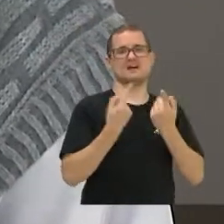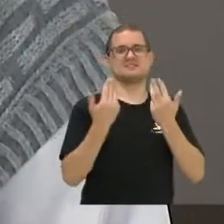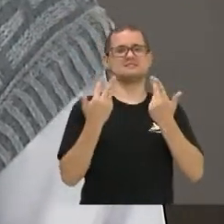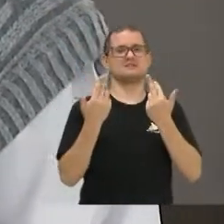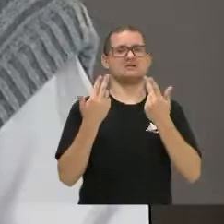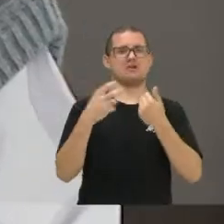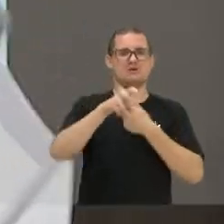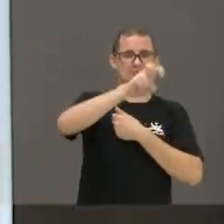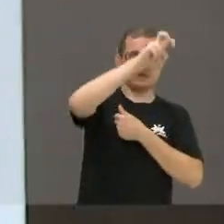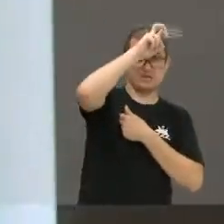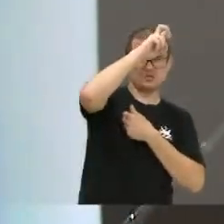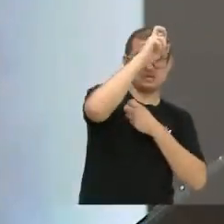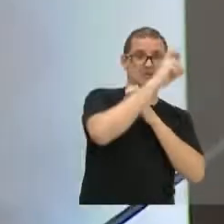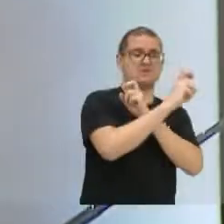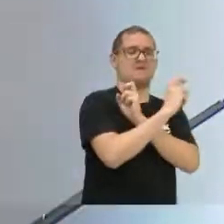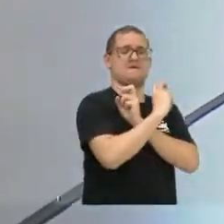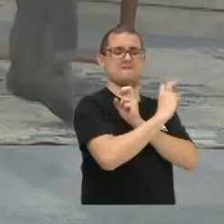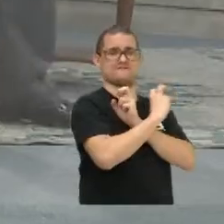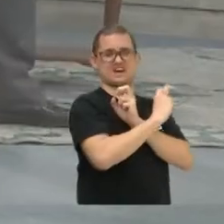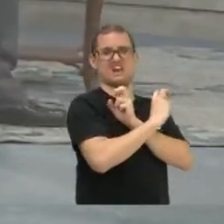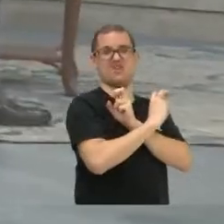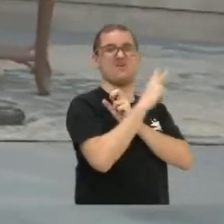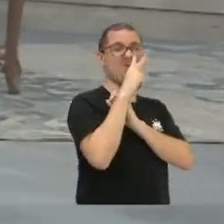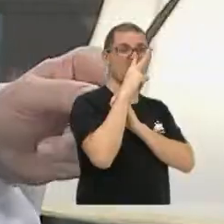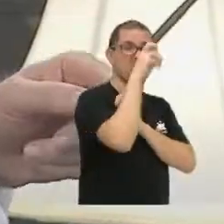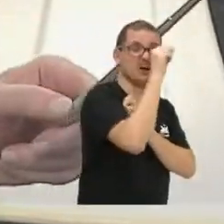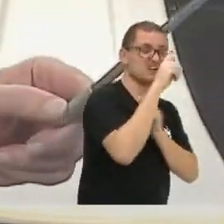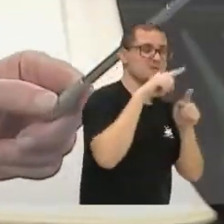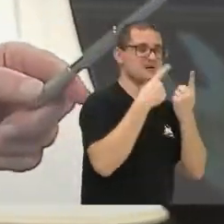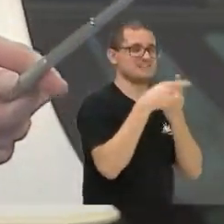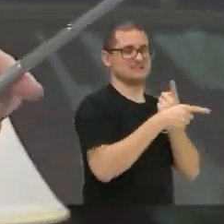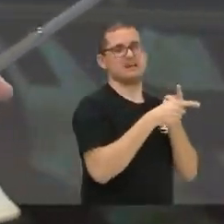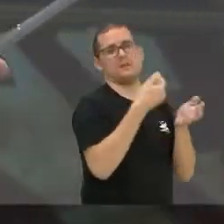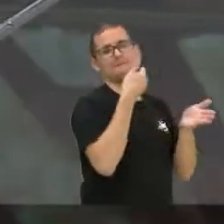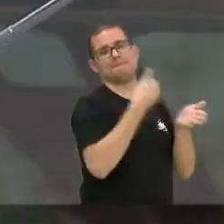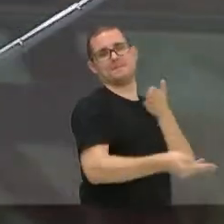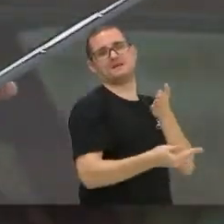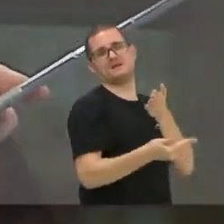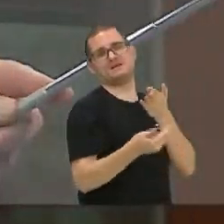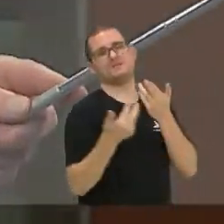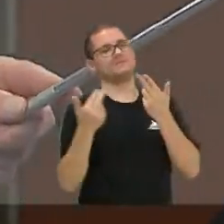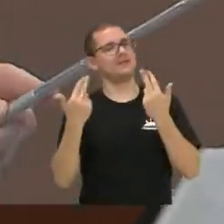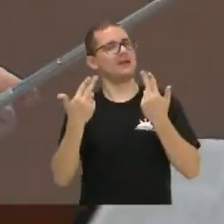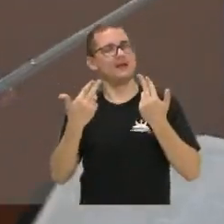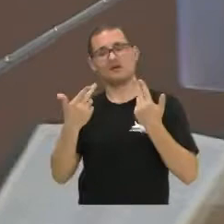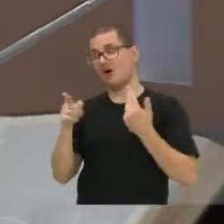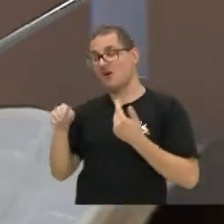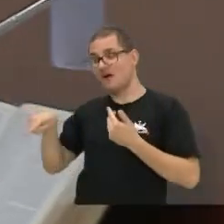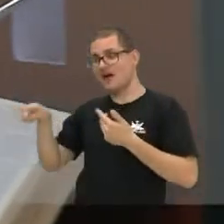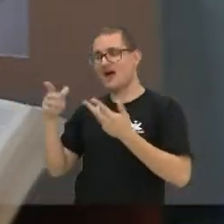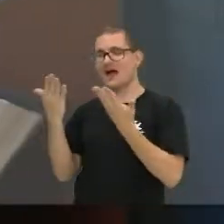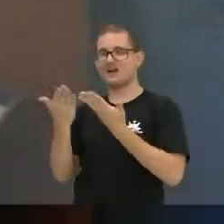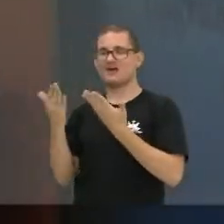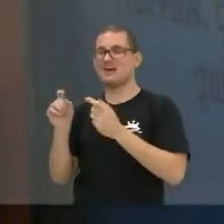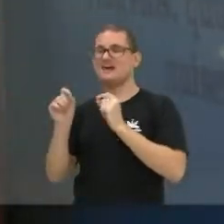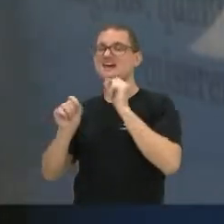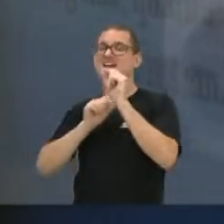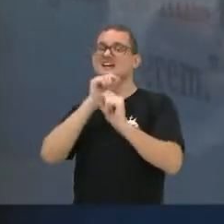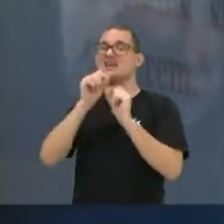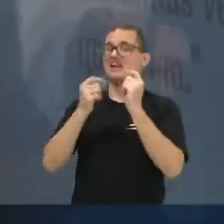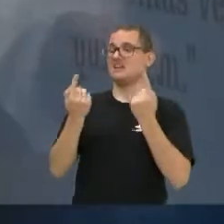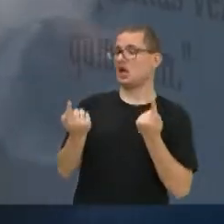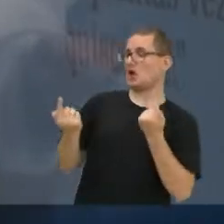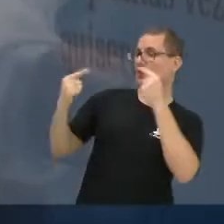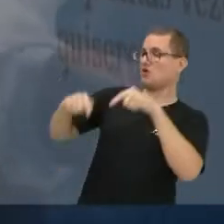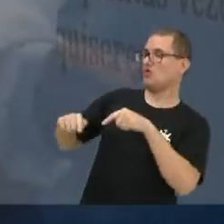foi vencido também vai acontecer e contra quem se opuser